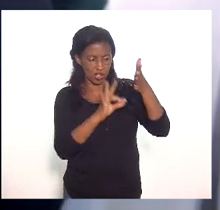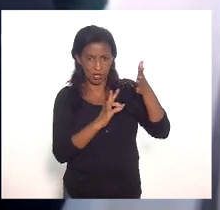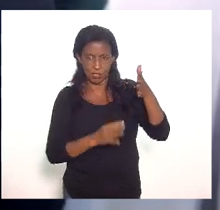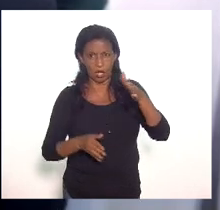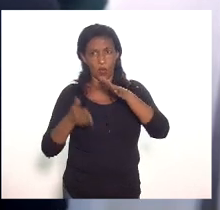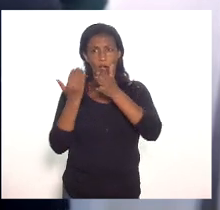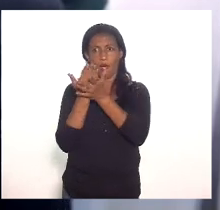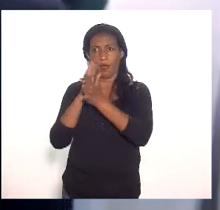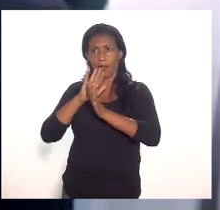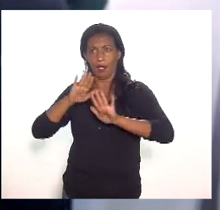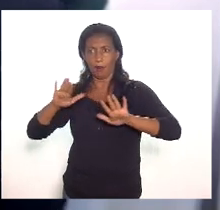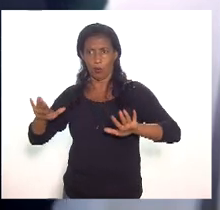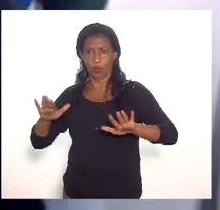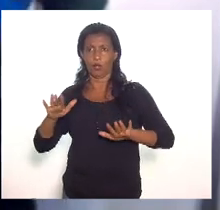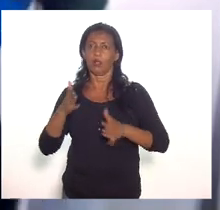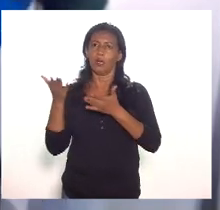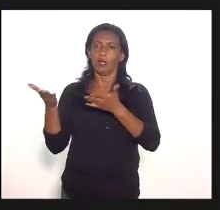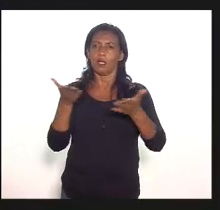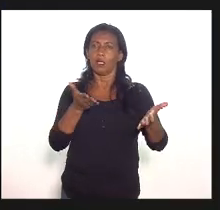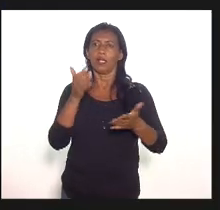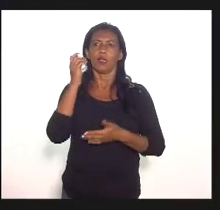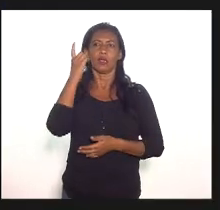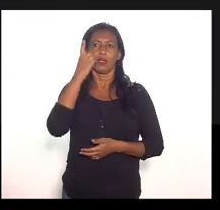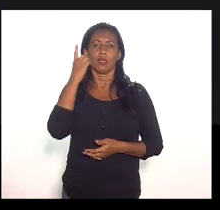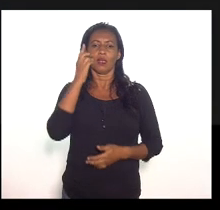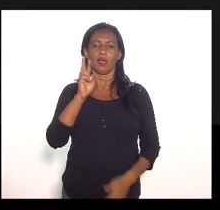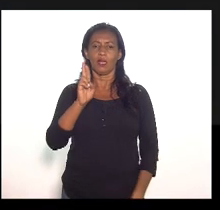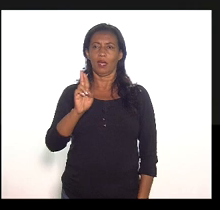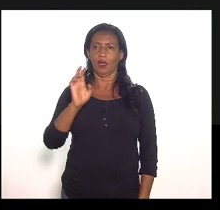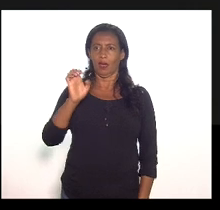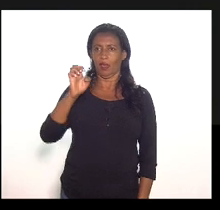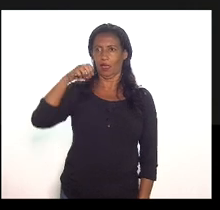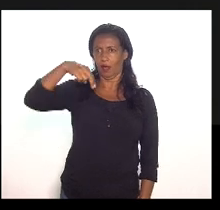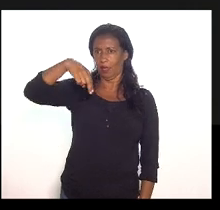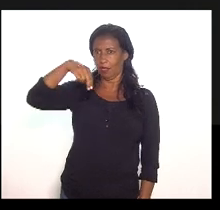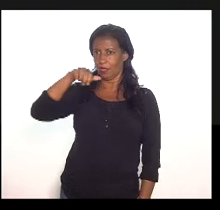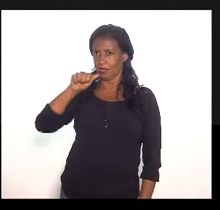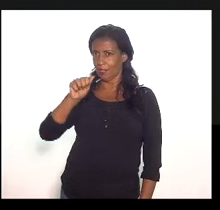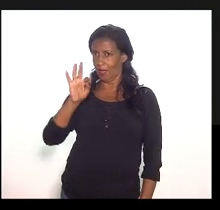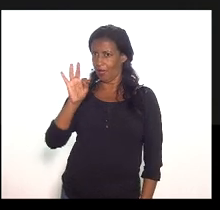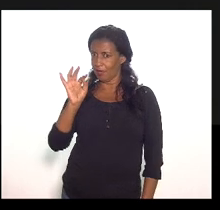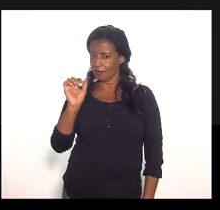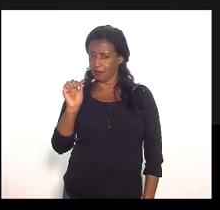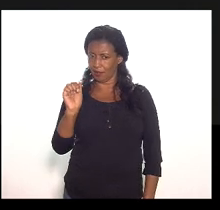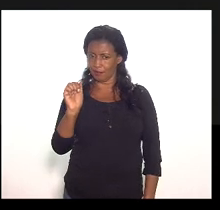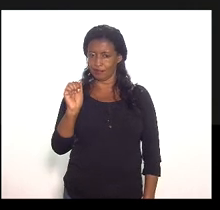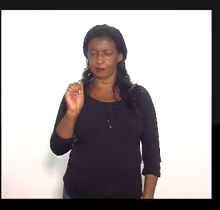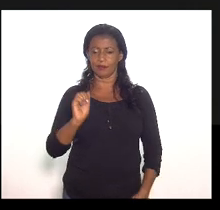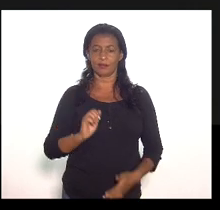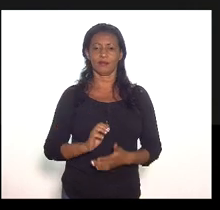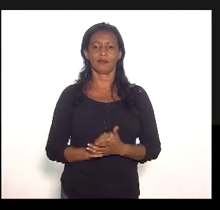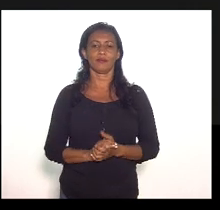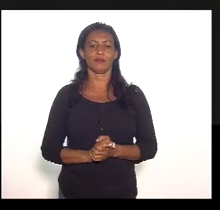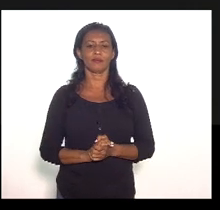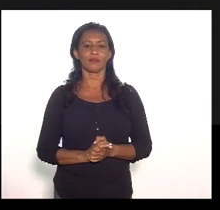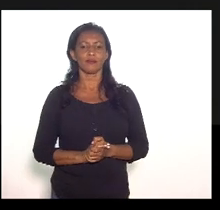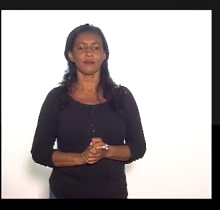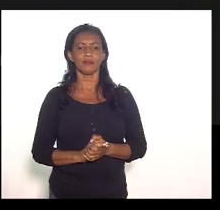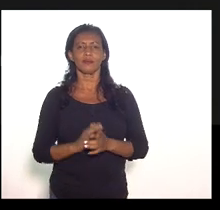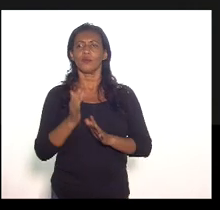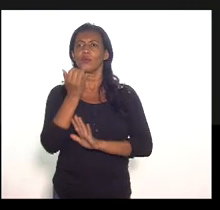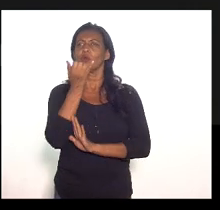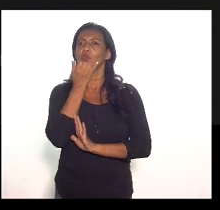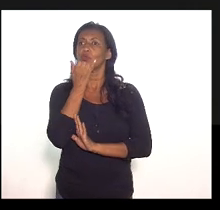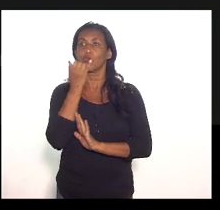E deputada Renata Souza. Senhor presidente. Presidente, você não me viu, presidente. Só um minutinho, peraí. Então, eu vou voltar.